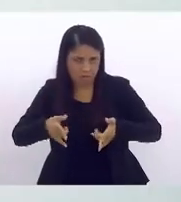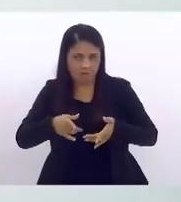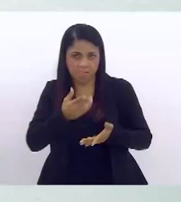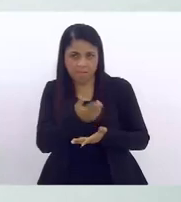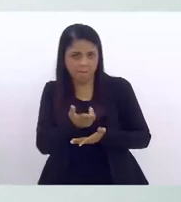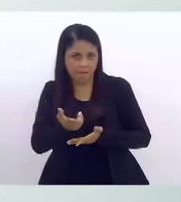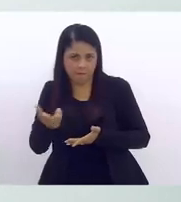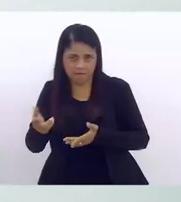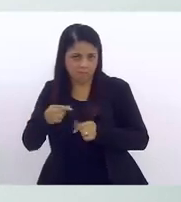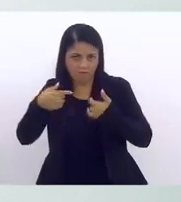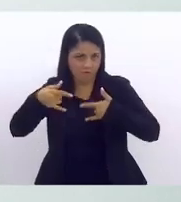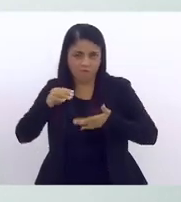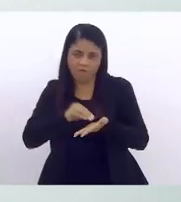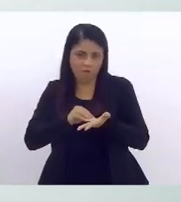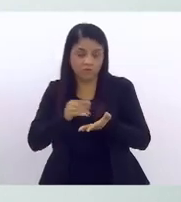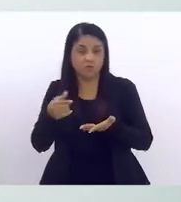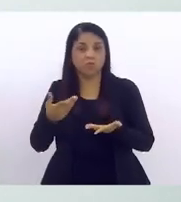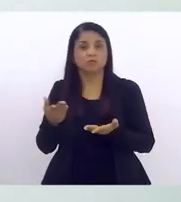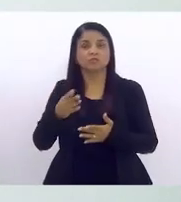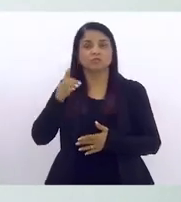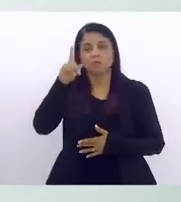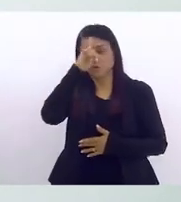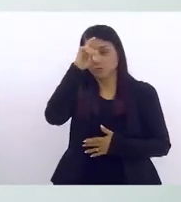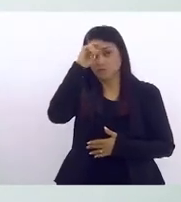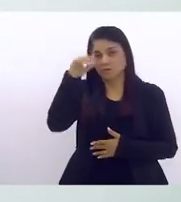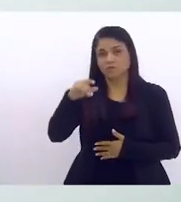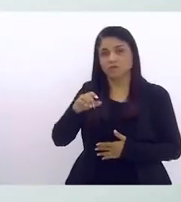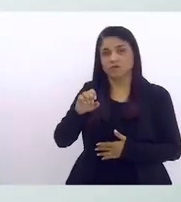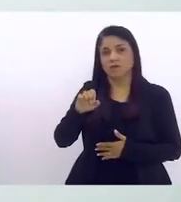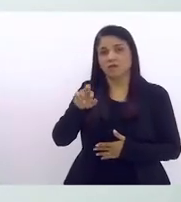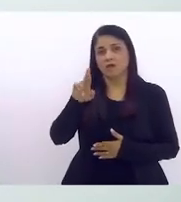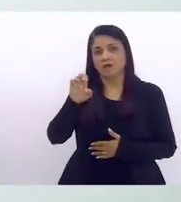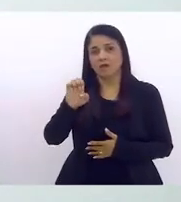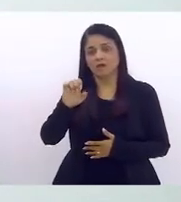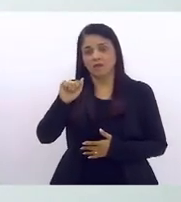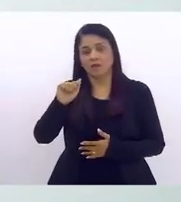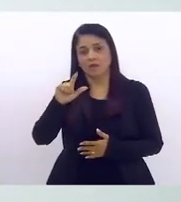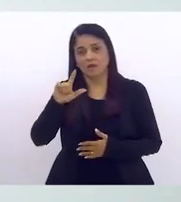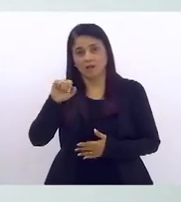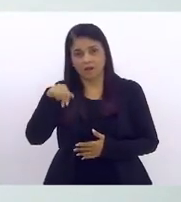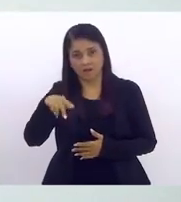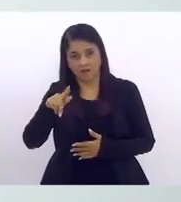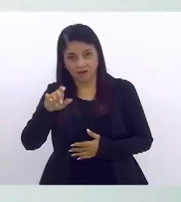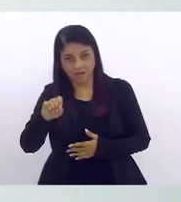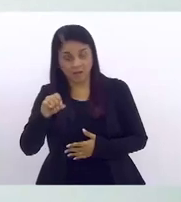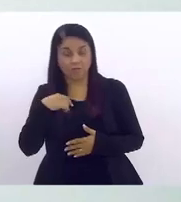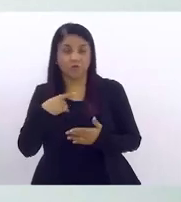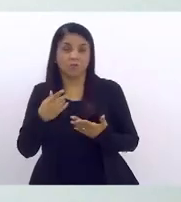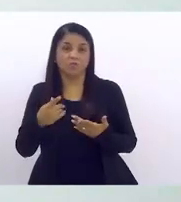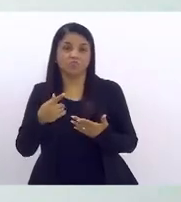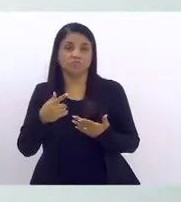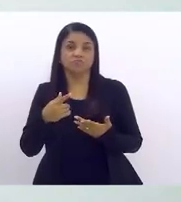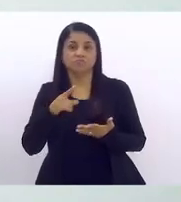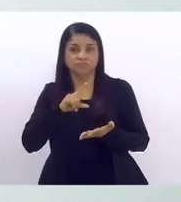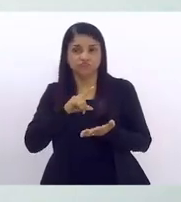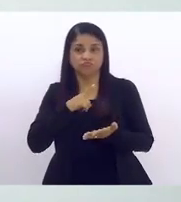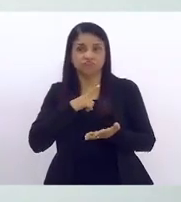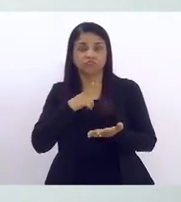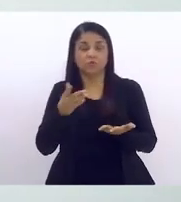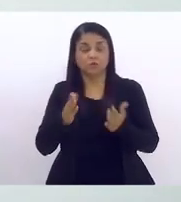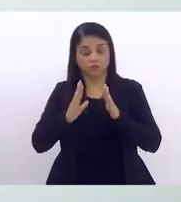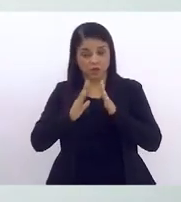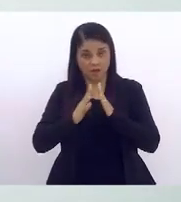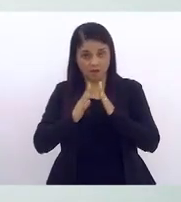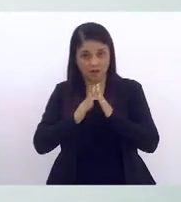nosso exemplo da casa de parto de Realengo, hoje ela faz menos de 2 partos por dia. Então, se a gente for falar de casa de parto, ela tem que ter potência. Hoje a casa de parto